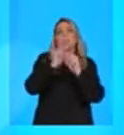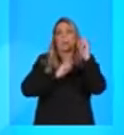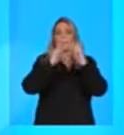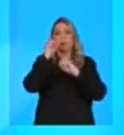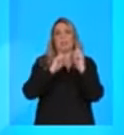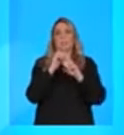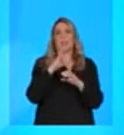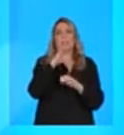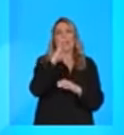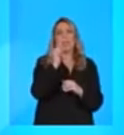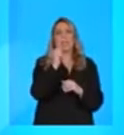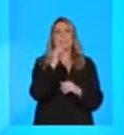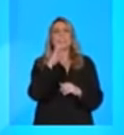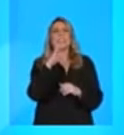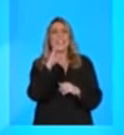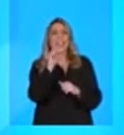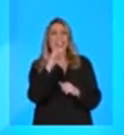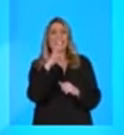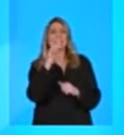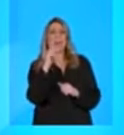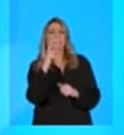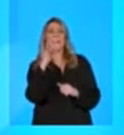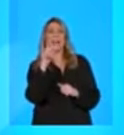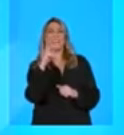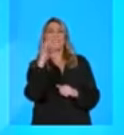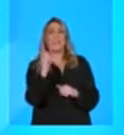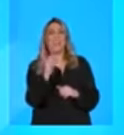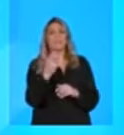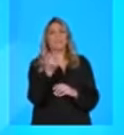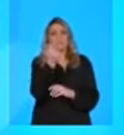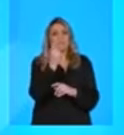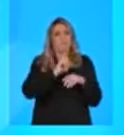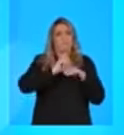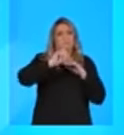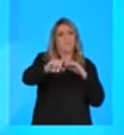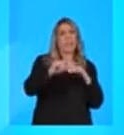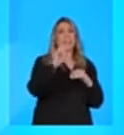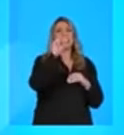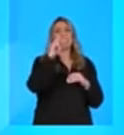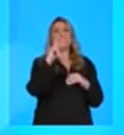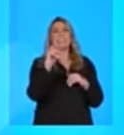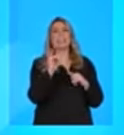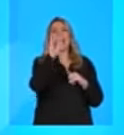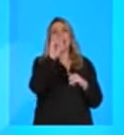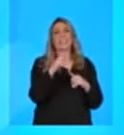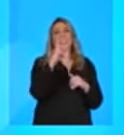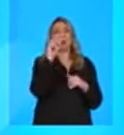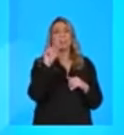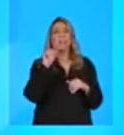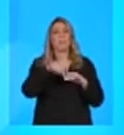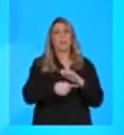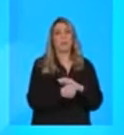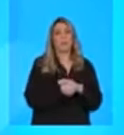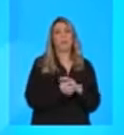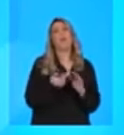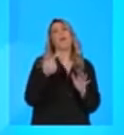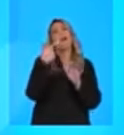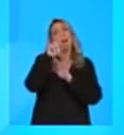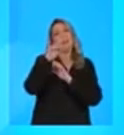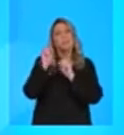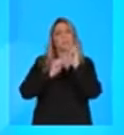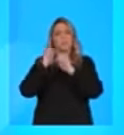emira de lavor r$ 5000 Sky Brasil R 50.000 Estaleiro Brasfels R